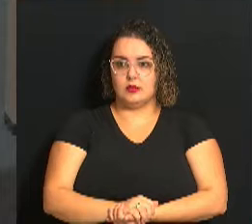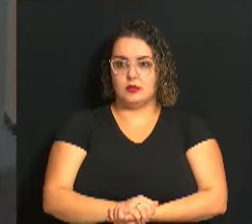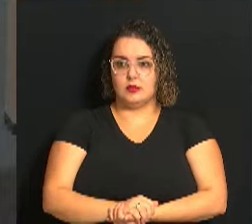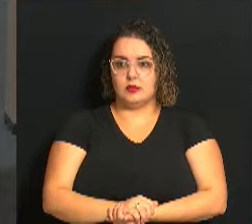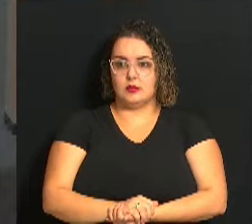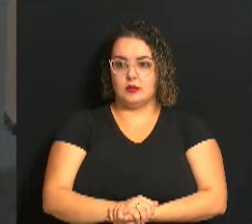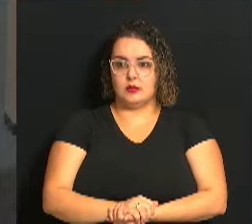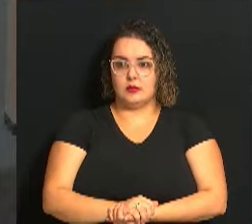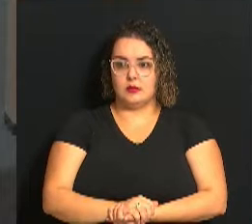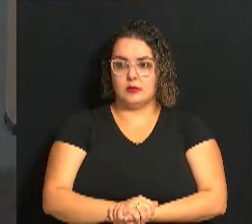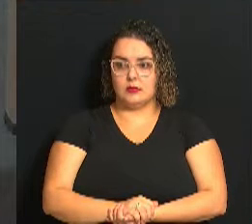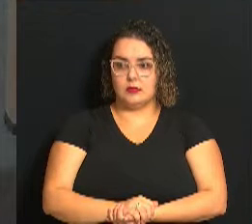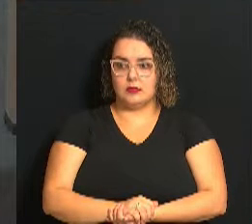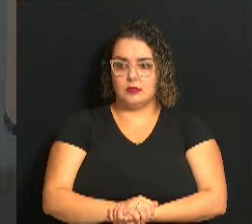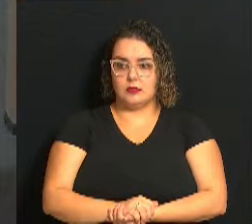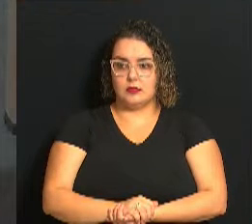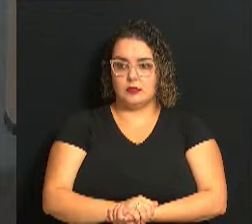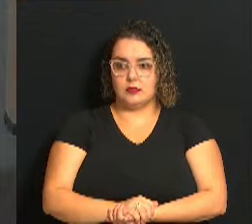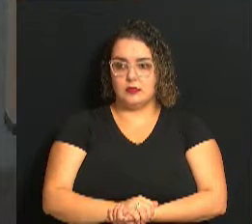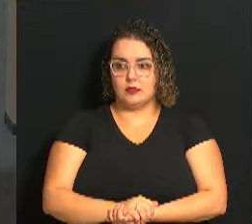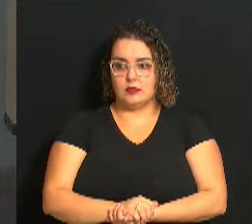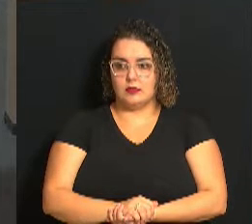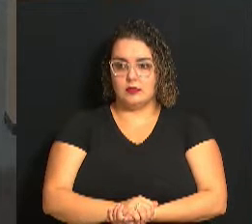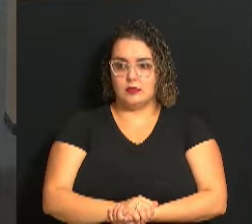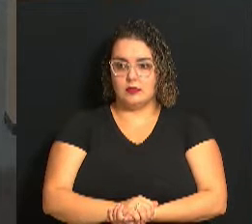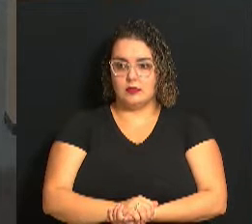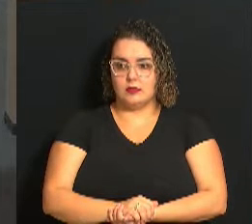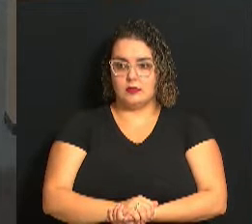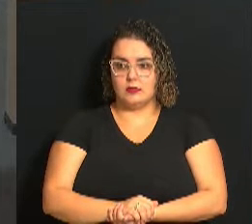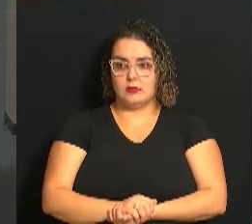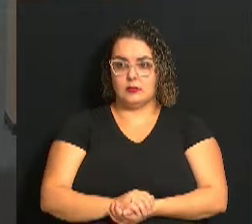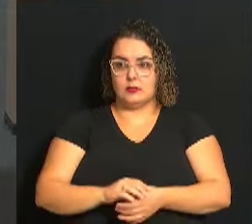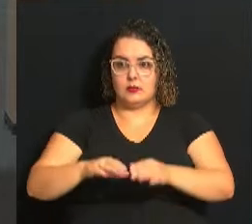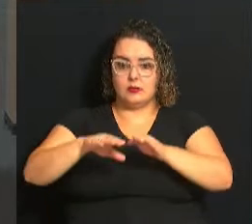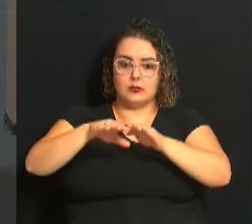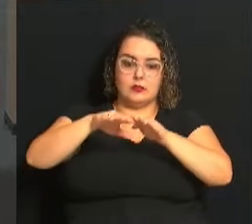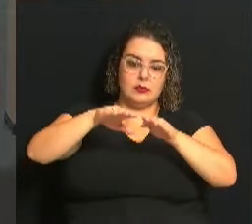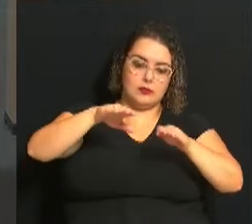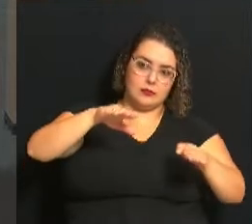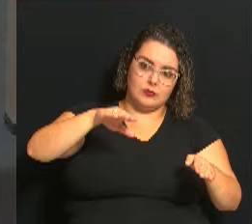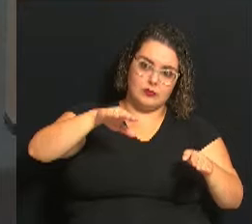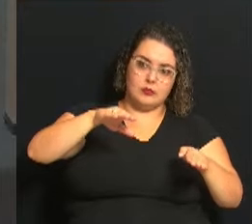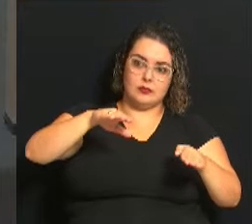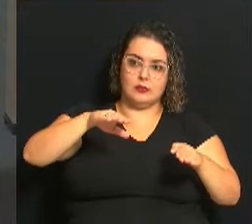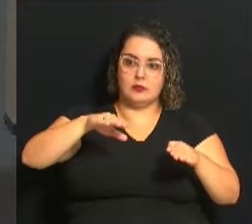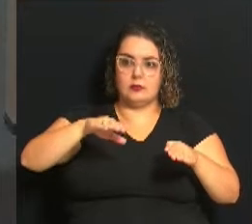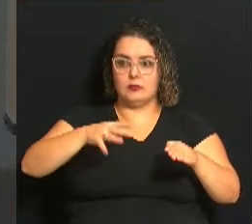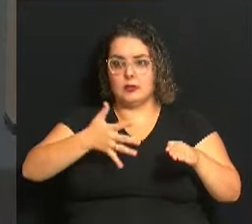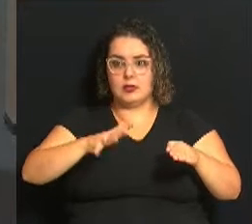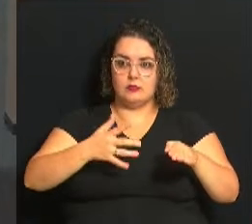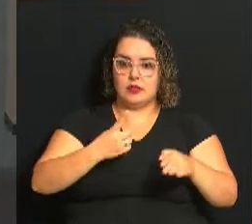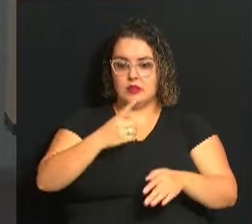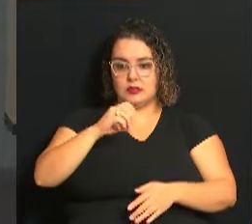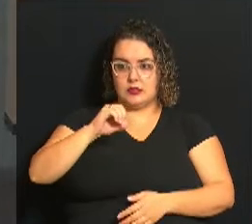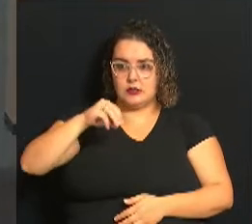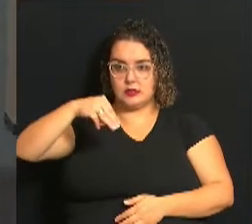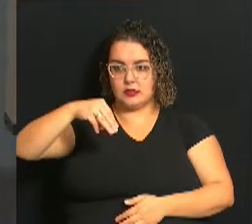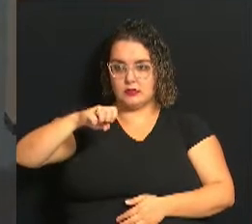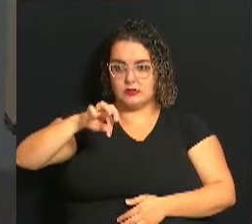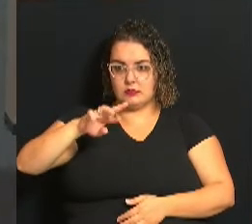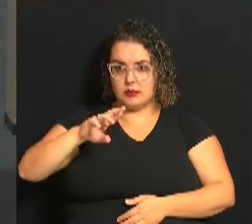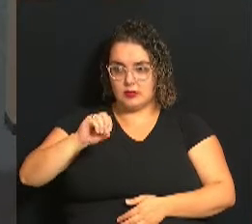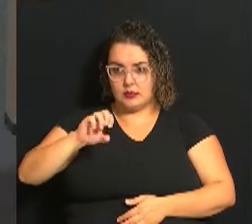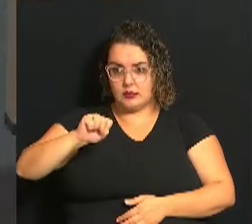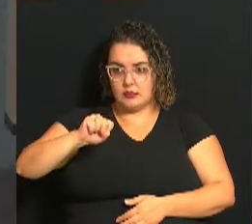que, no meu caso, é um declive considerável, próximo a 10 metros de altura, né?